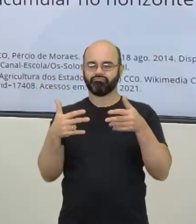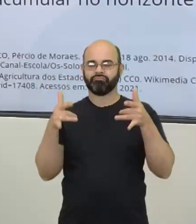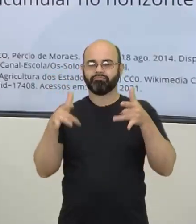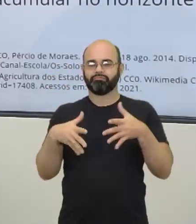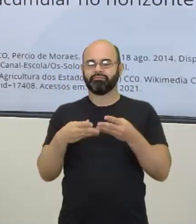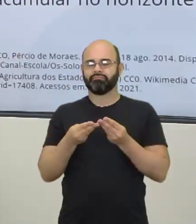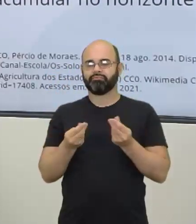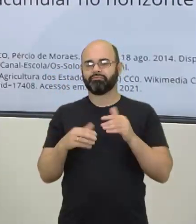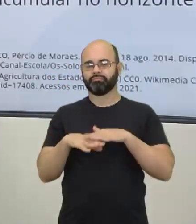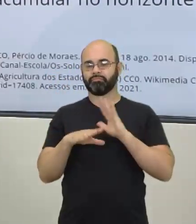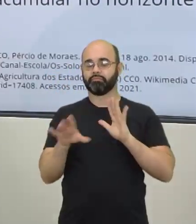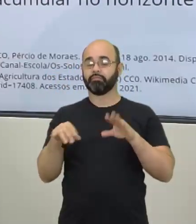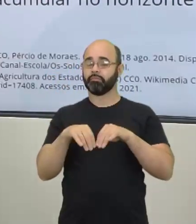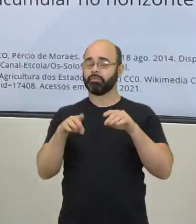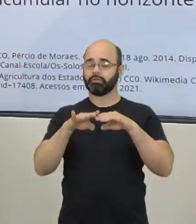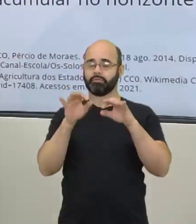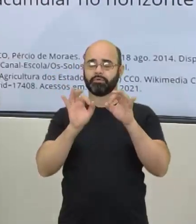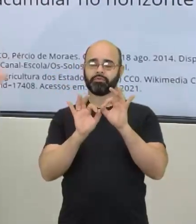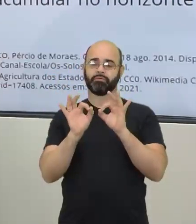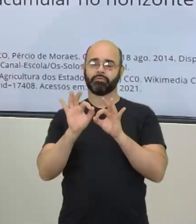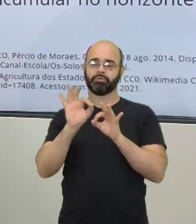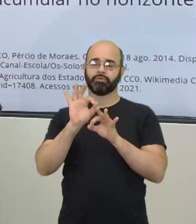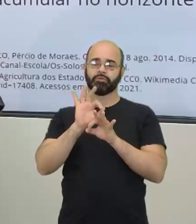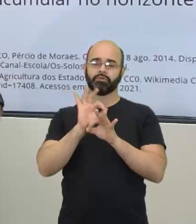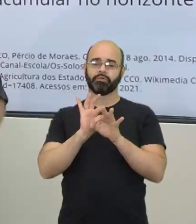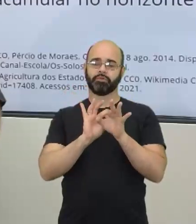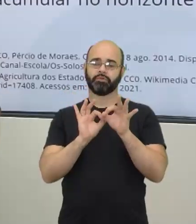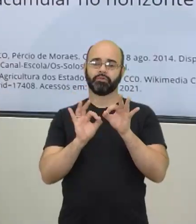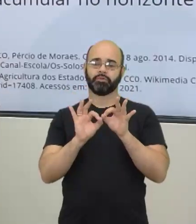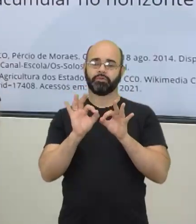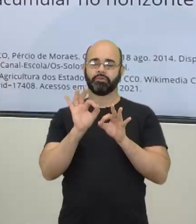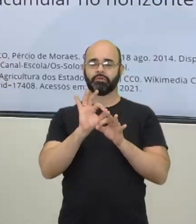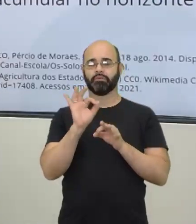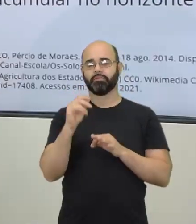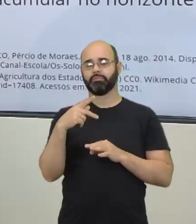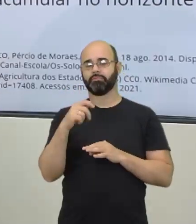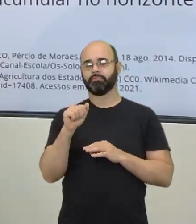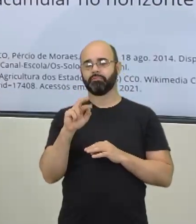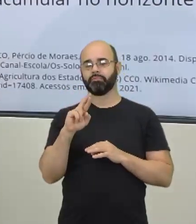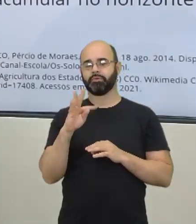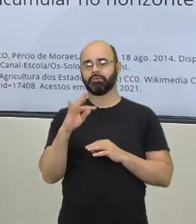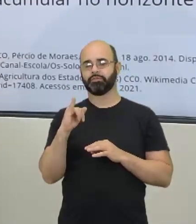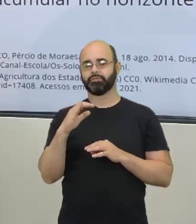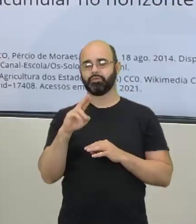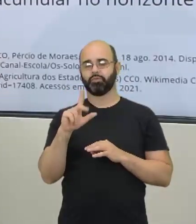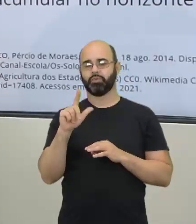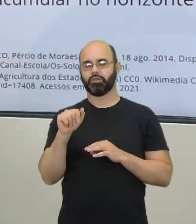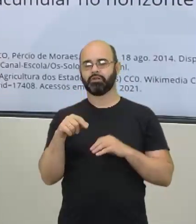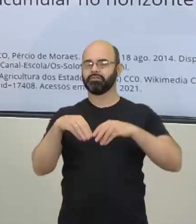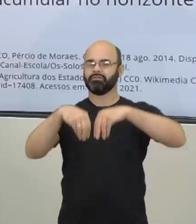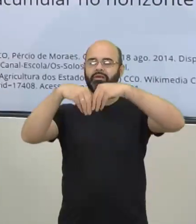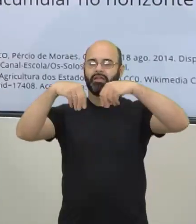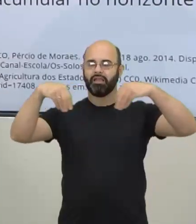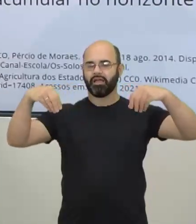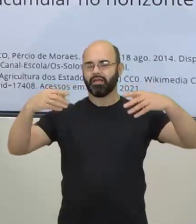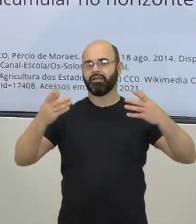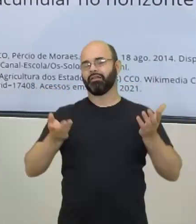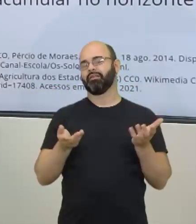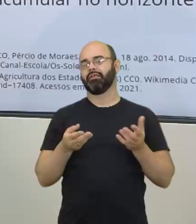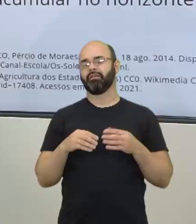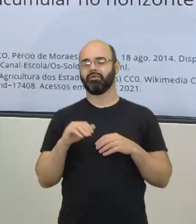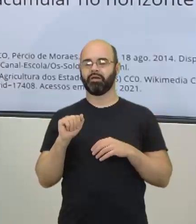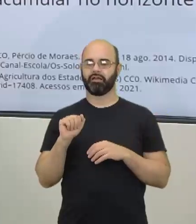ele é feito de partículas também, como é feito areia, como é feito argila, né? E essa formação